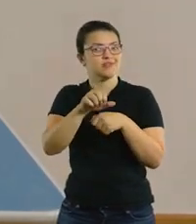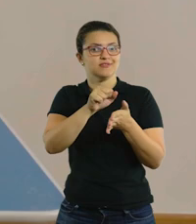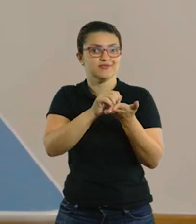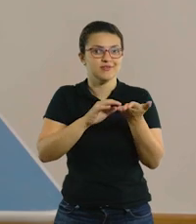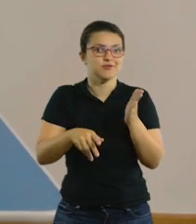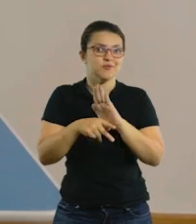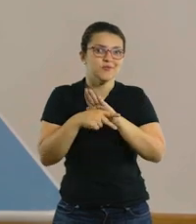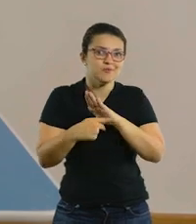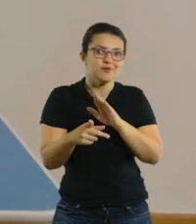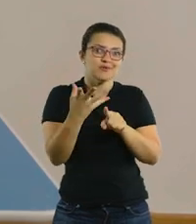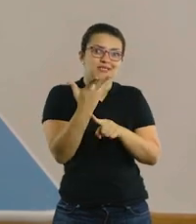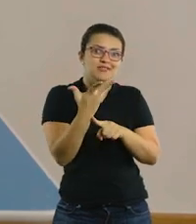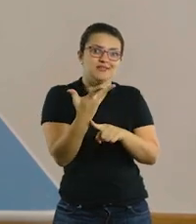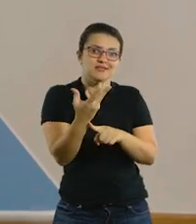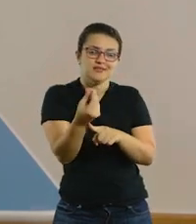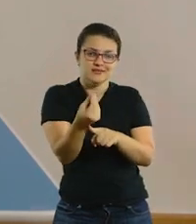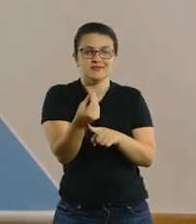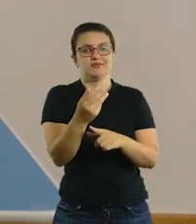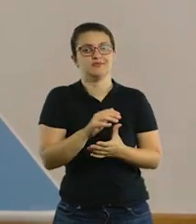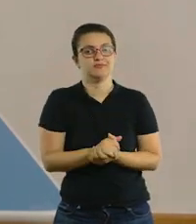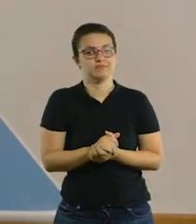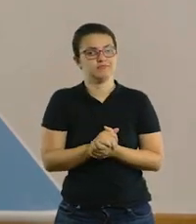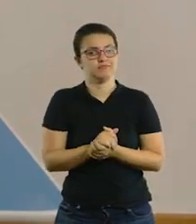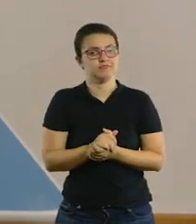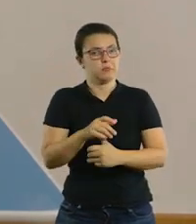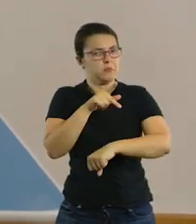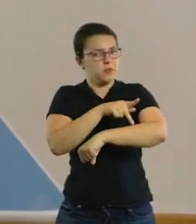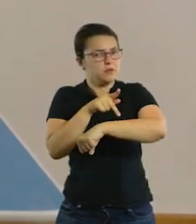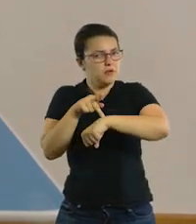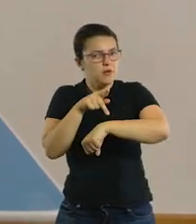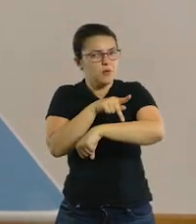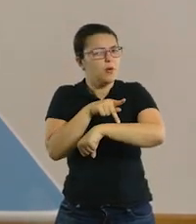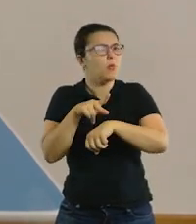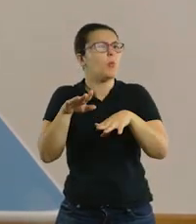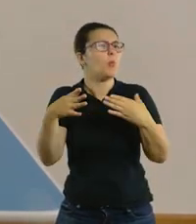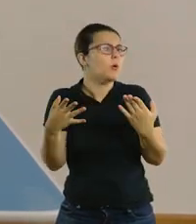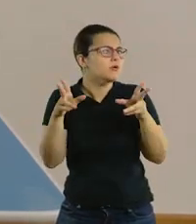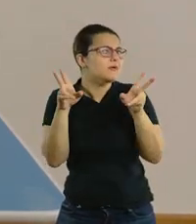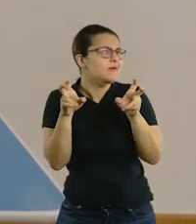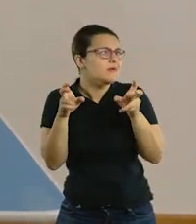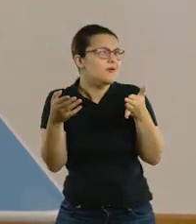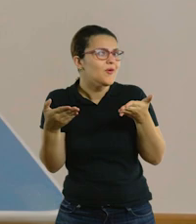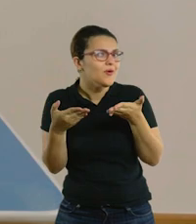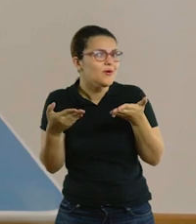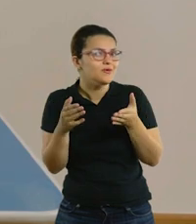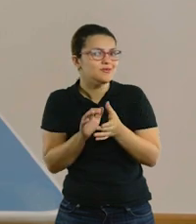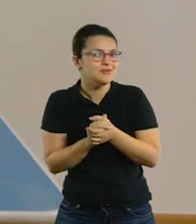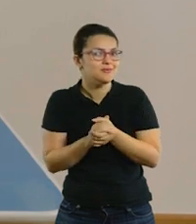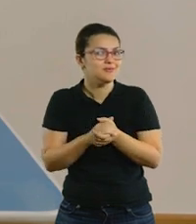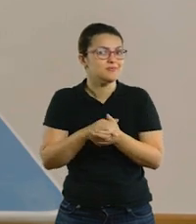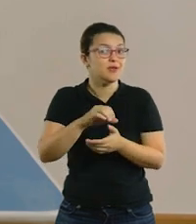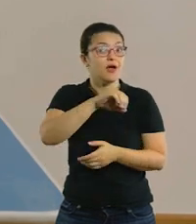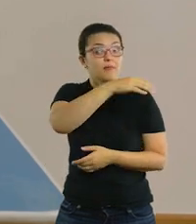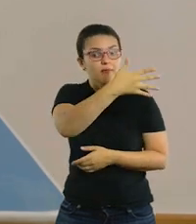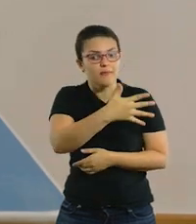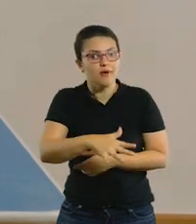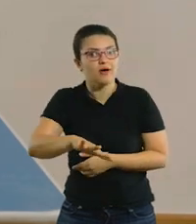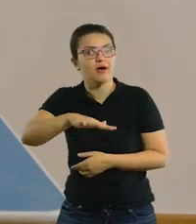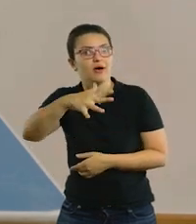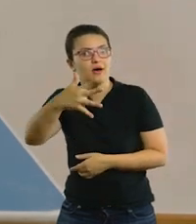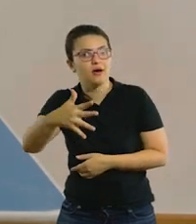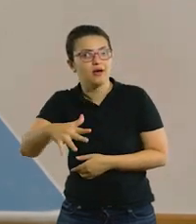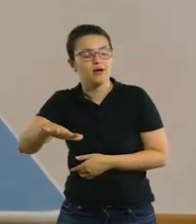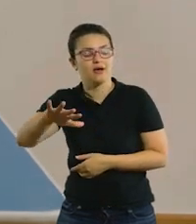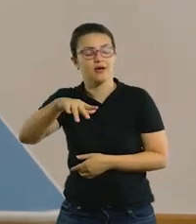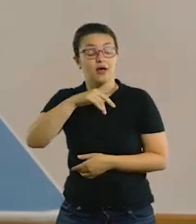atividade de arte, atividades pedagógicas, e o tema de hoje é sobre o mar. Por que